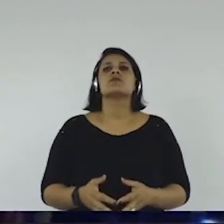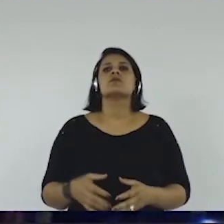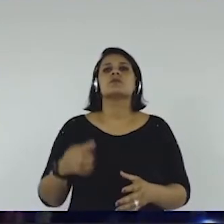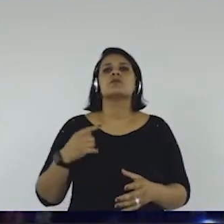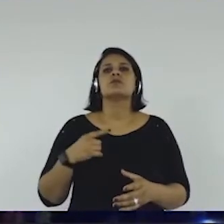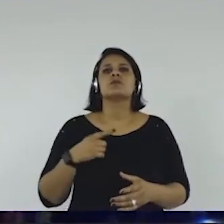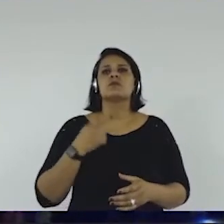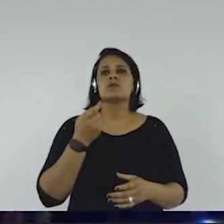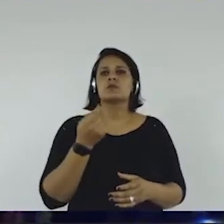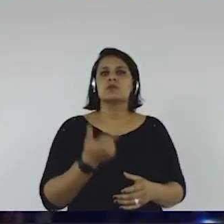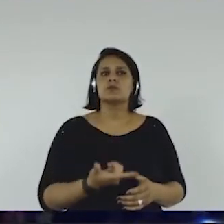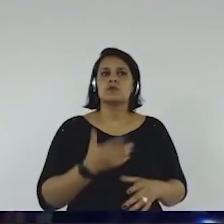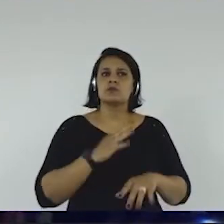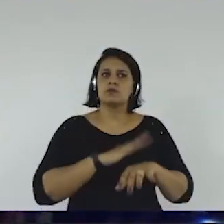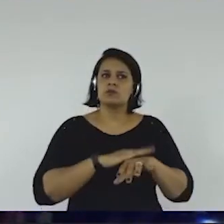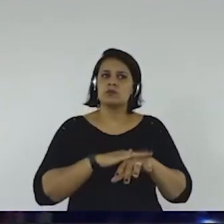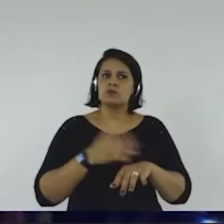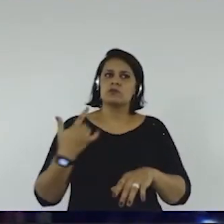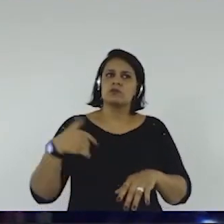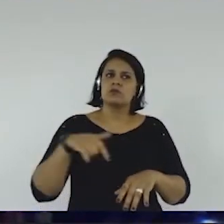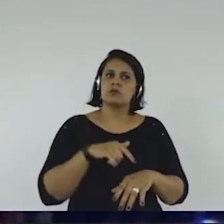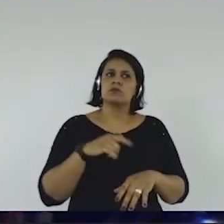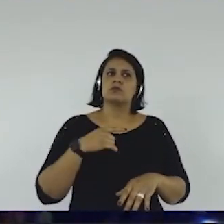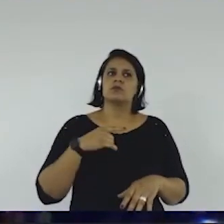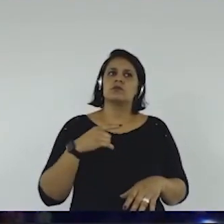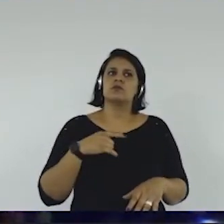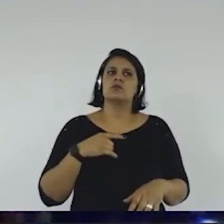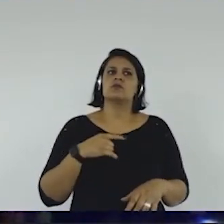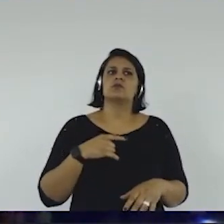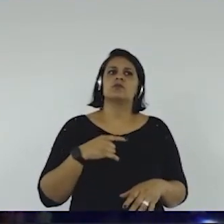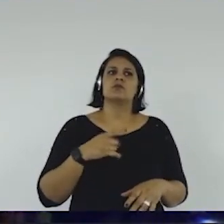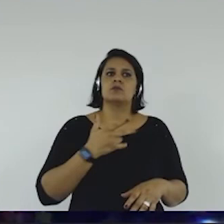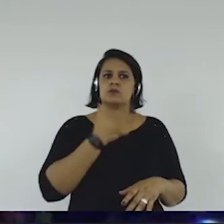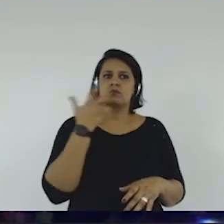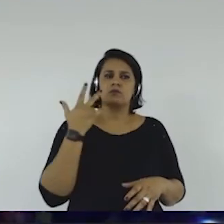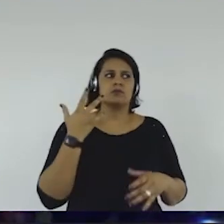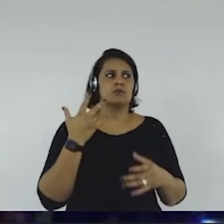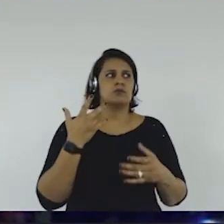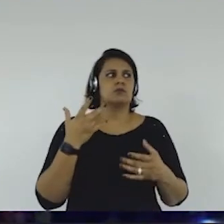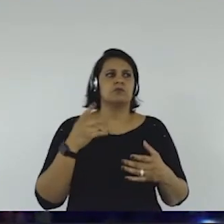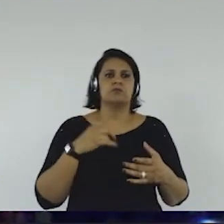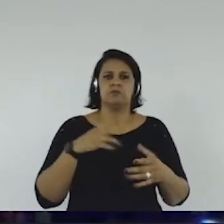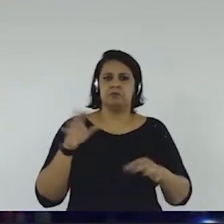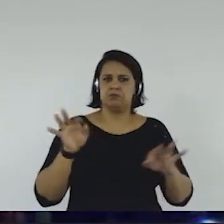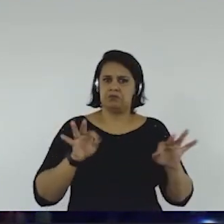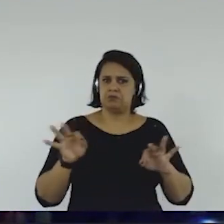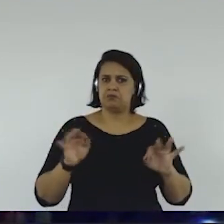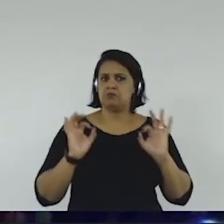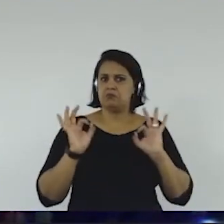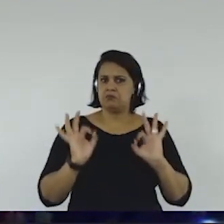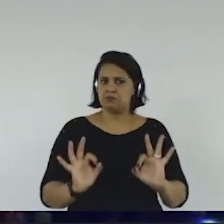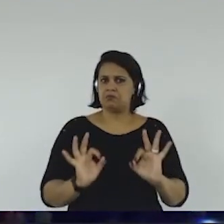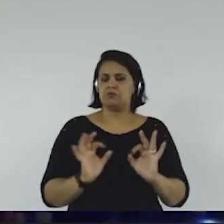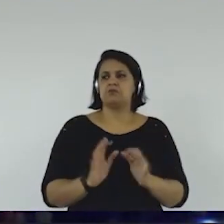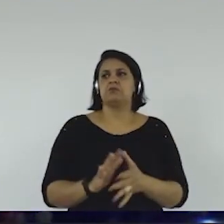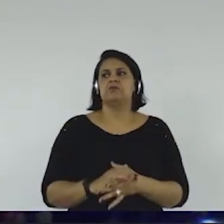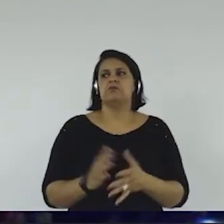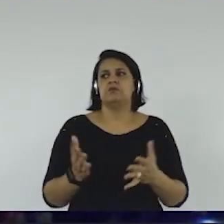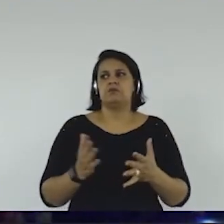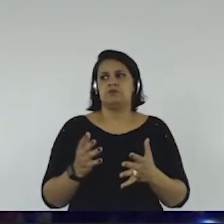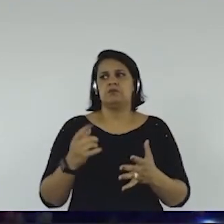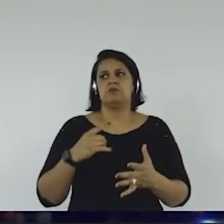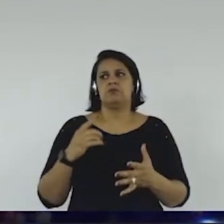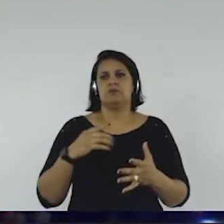tempo, nós teremos novos atores na arbitragem, profissionais extremamente preparados, porque essa nova geração chega aí de